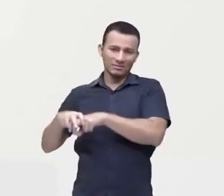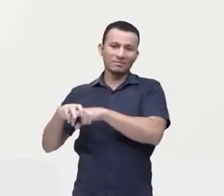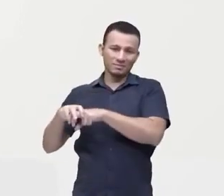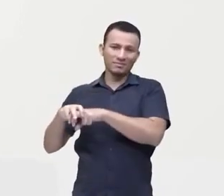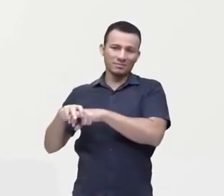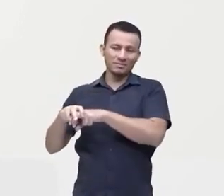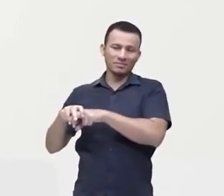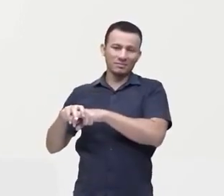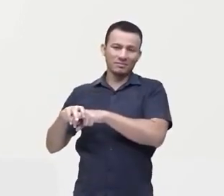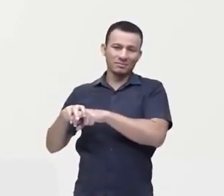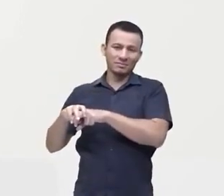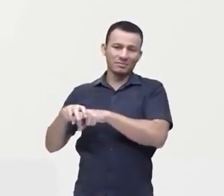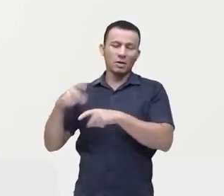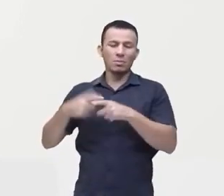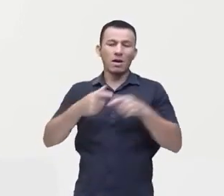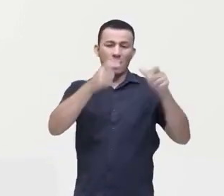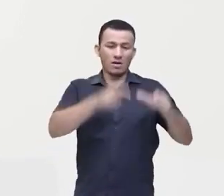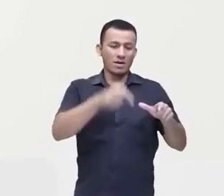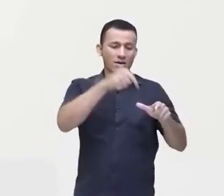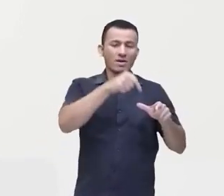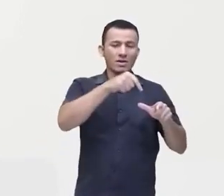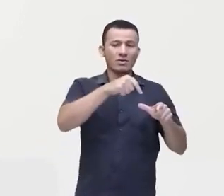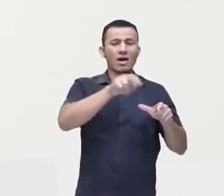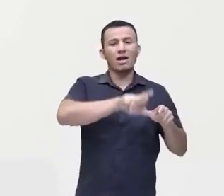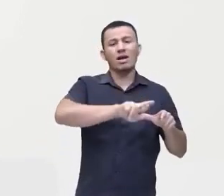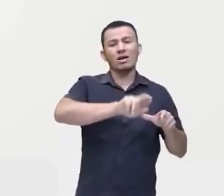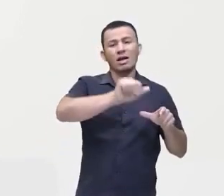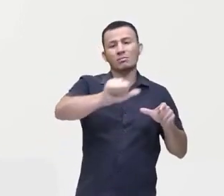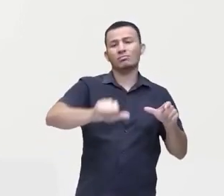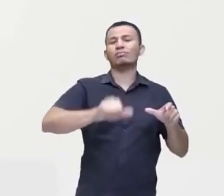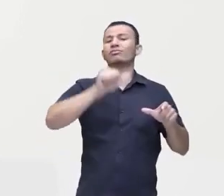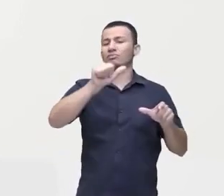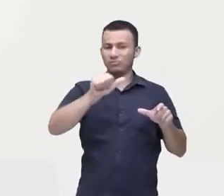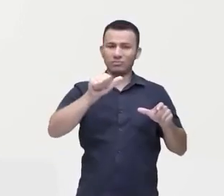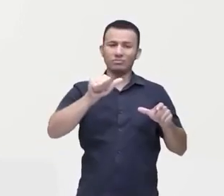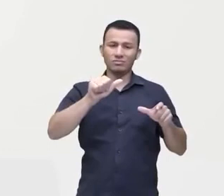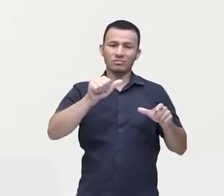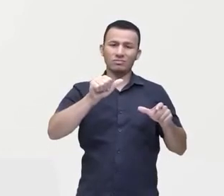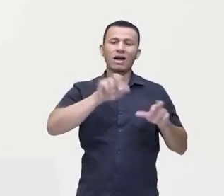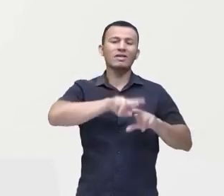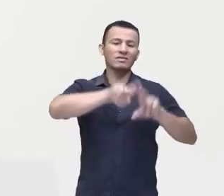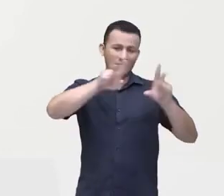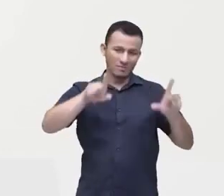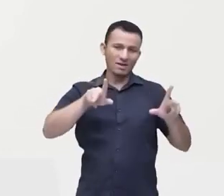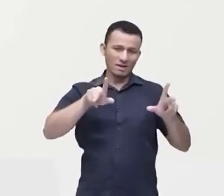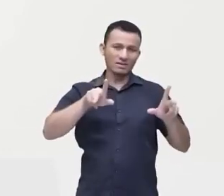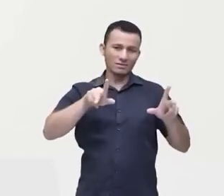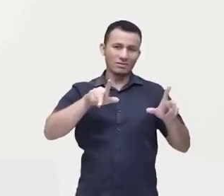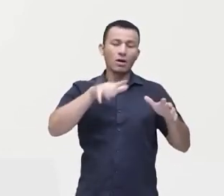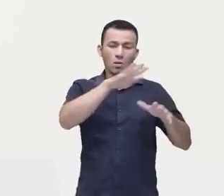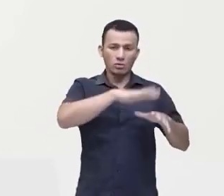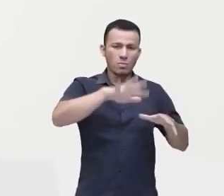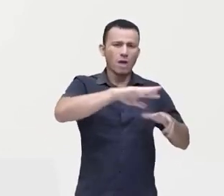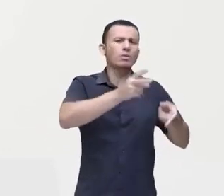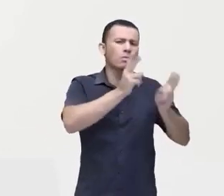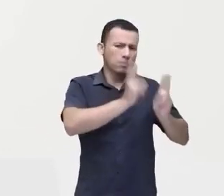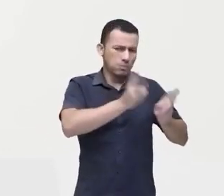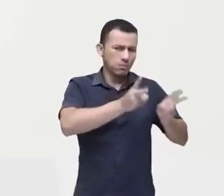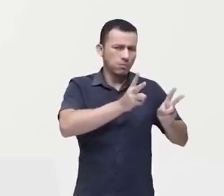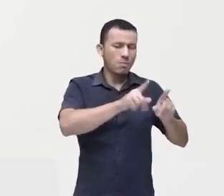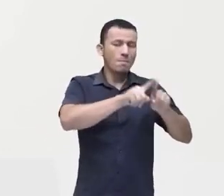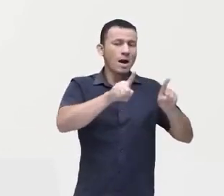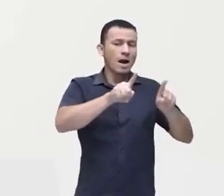a referência dela na sala já vai estar diferente. É o mesmo espaço, só